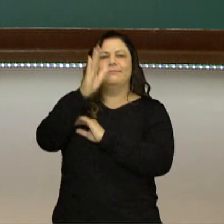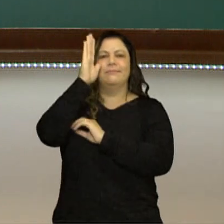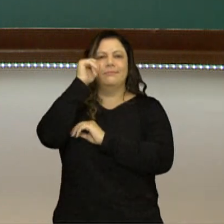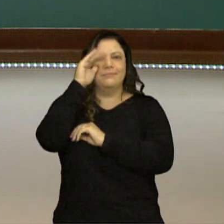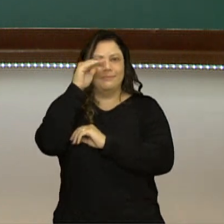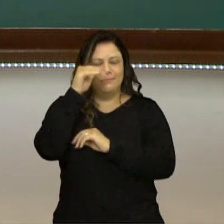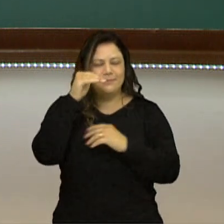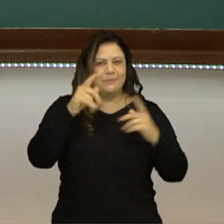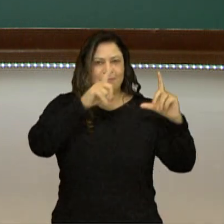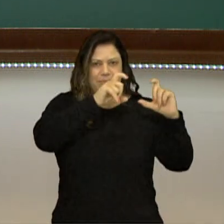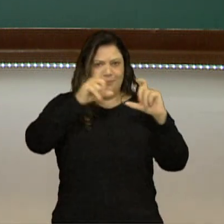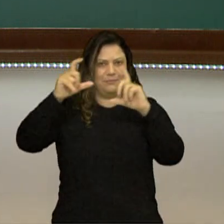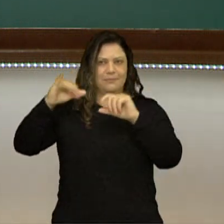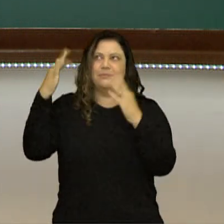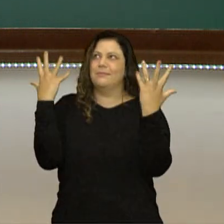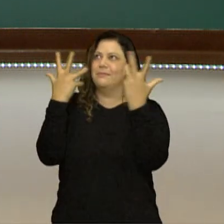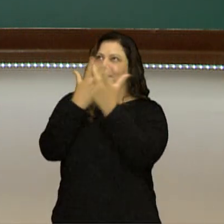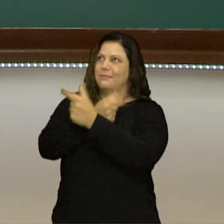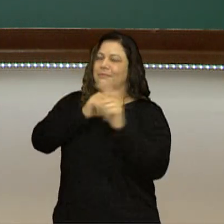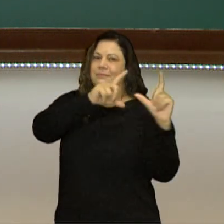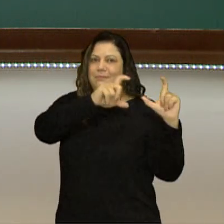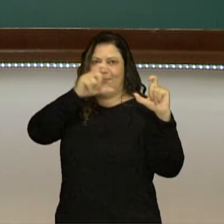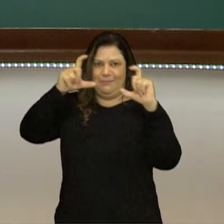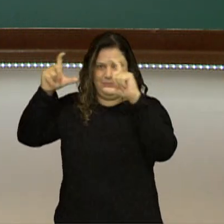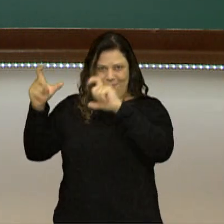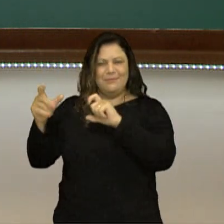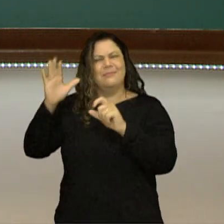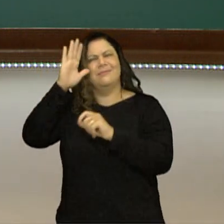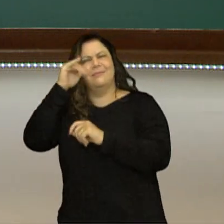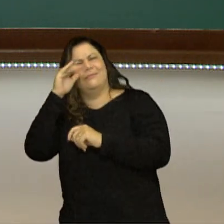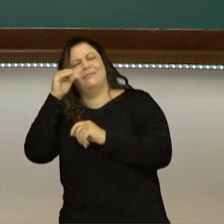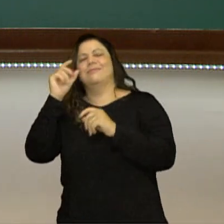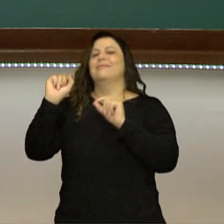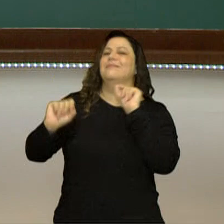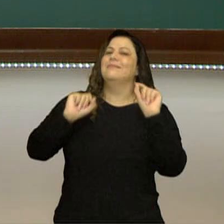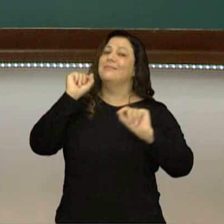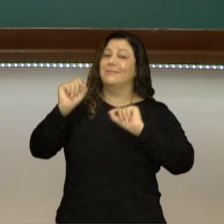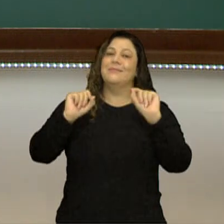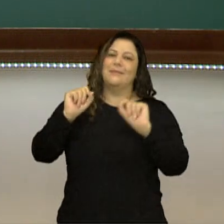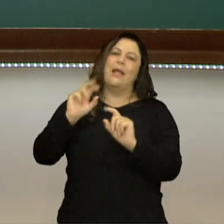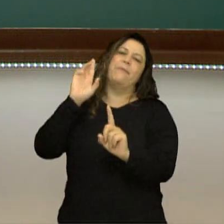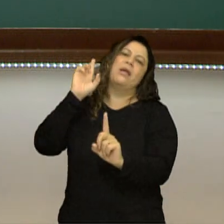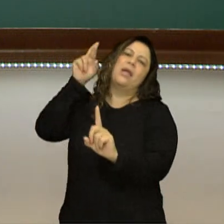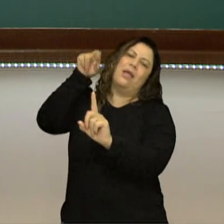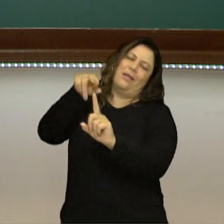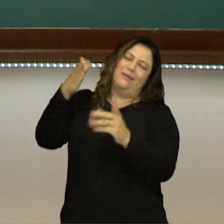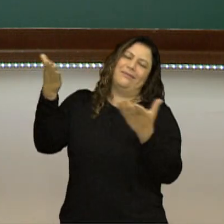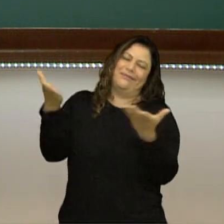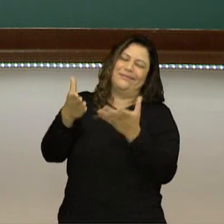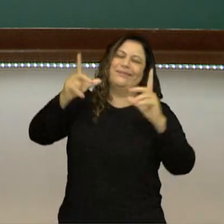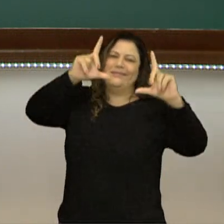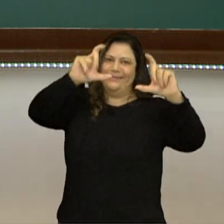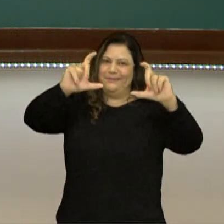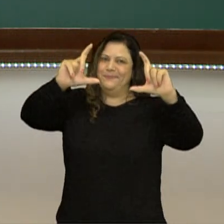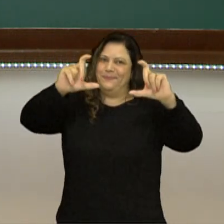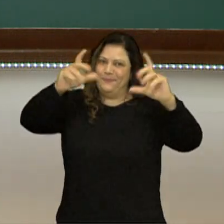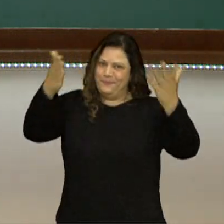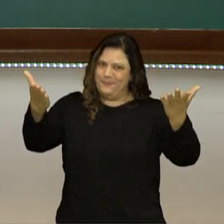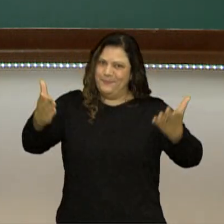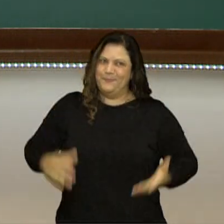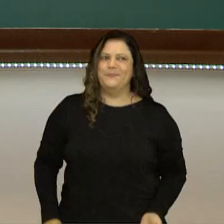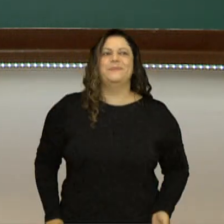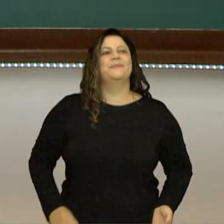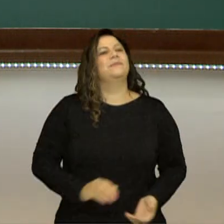curiosidade de tirar belíssimas fotografias e quem sabe, de repente, ser reconhecido como um fotógrafo sui